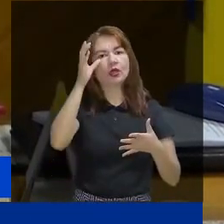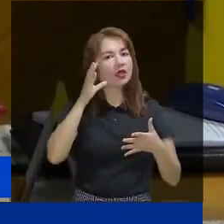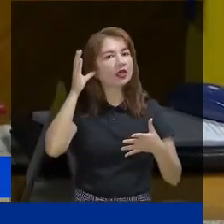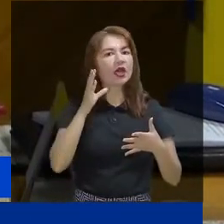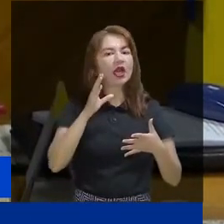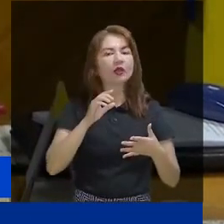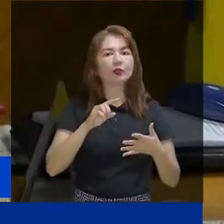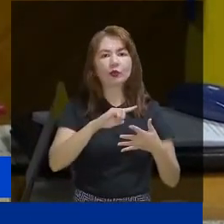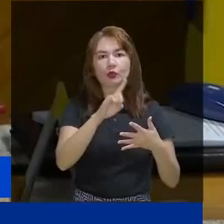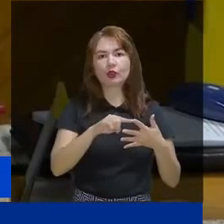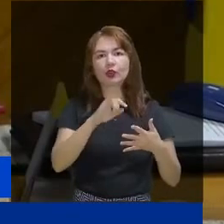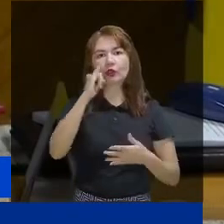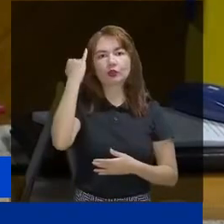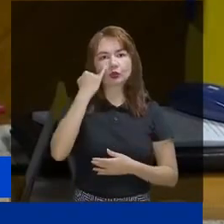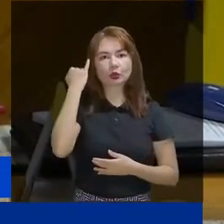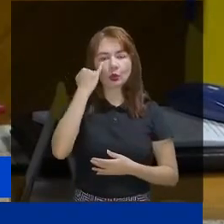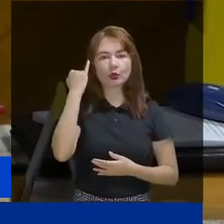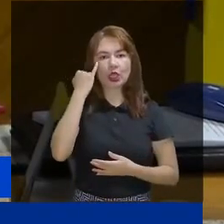Lages.